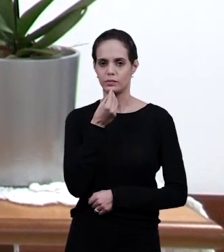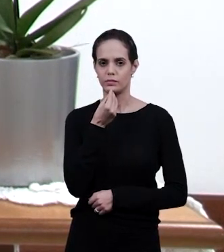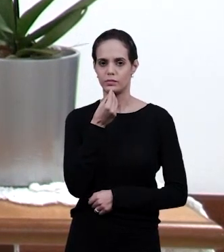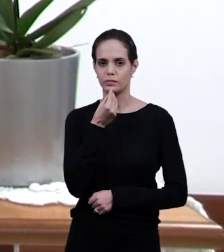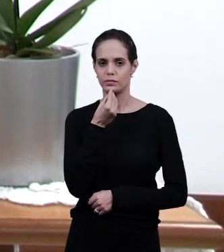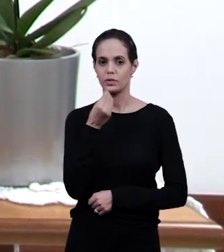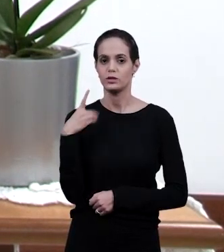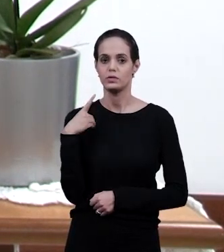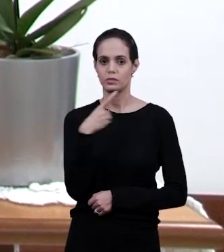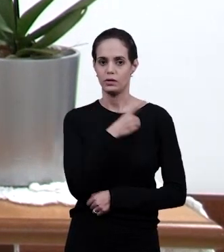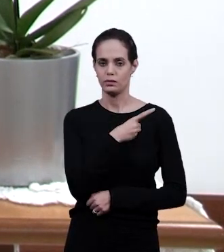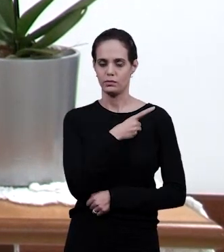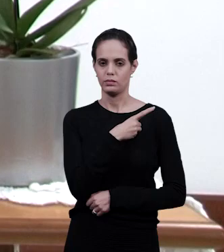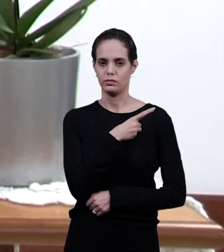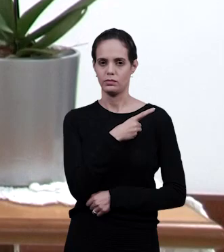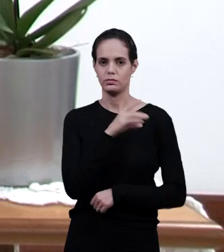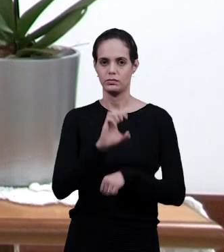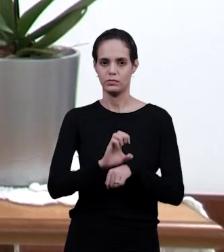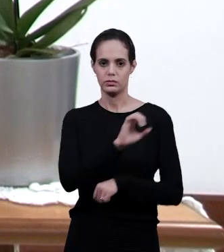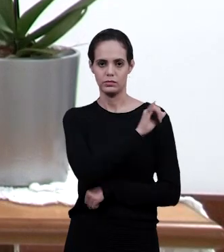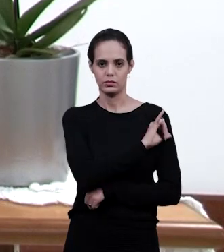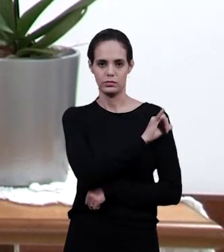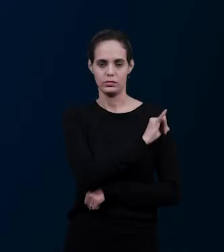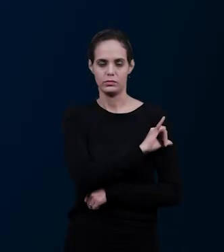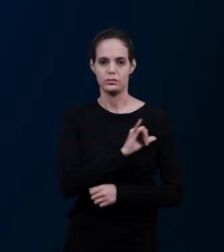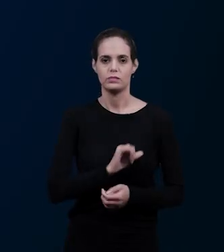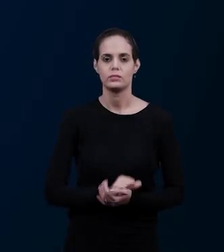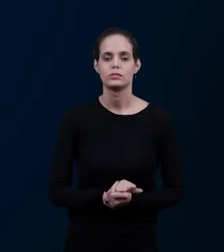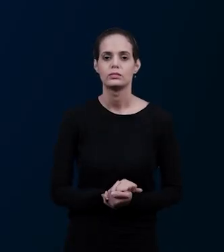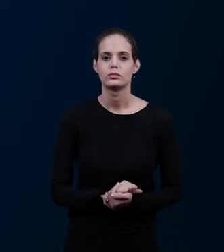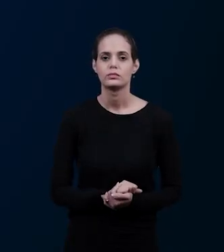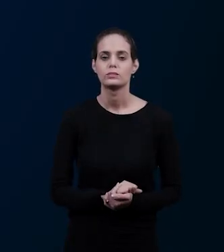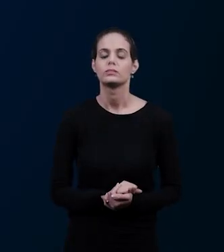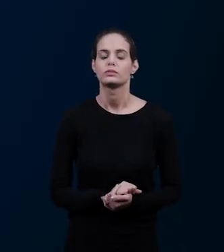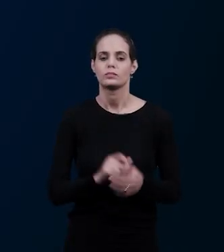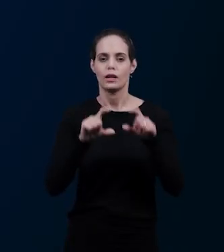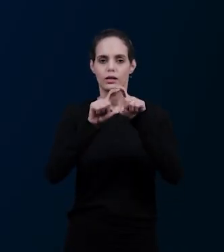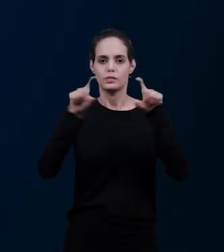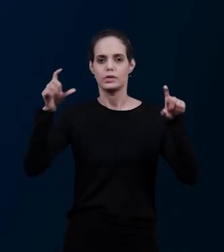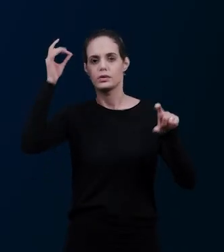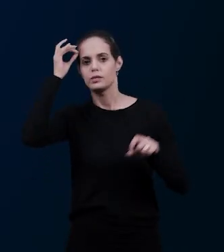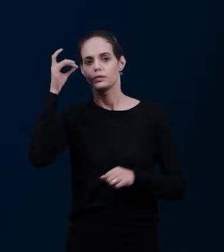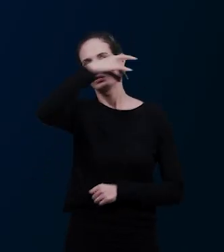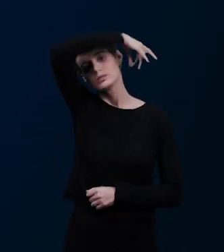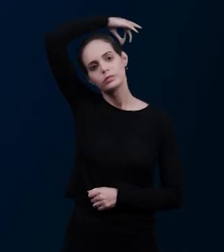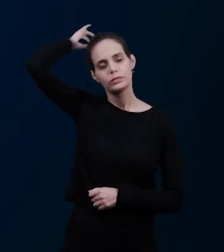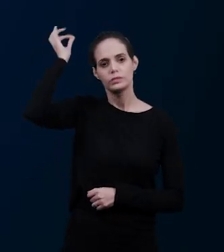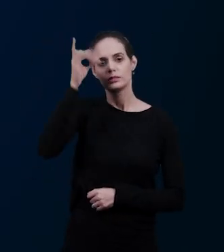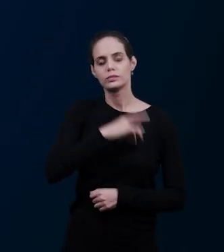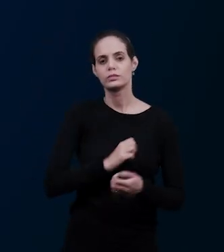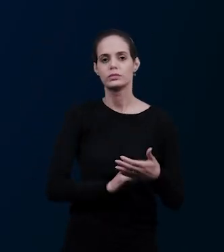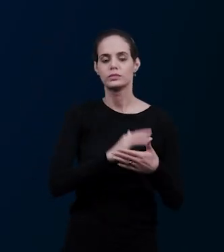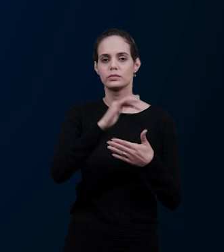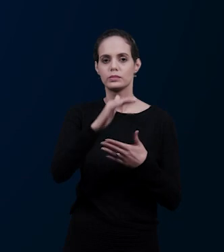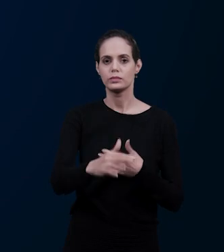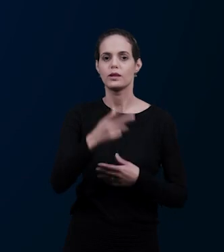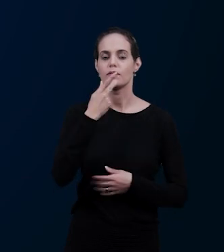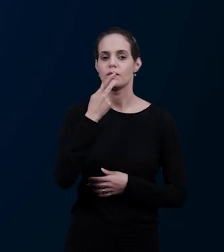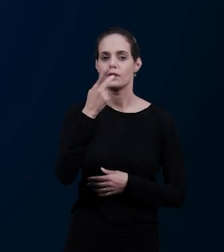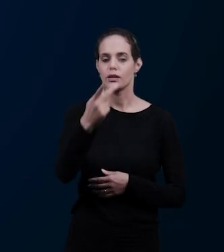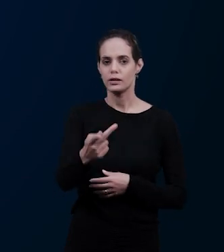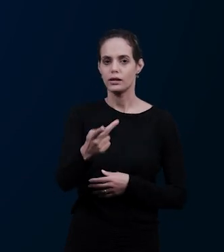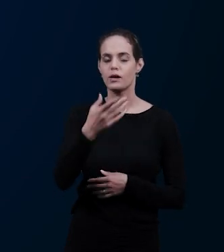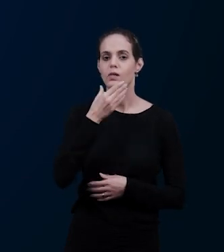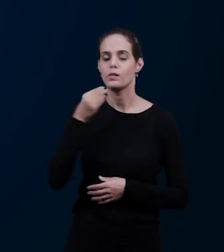um diácono. Vamos ouvi-los então com toda atenção. A expressão cheia do Espírito Santo foi usada para se falar de